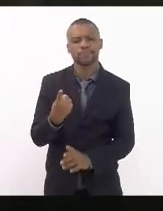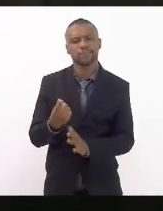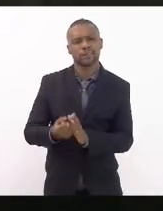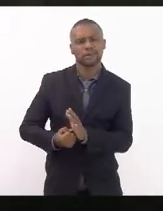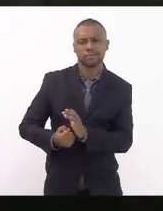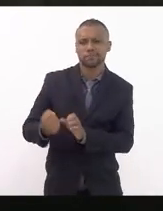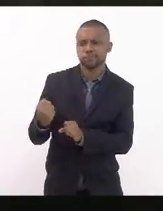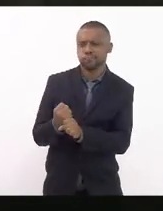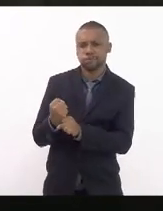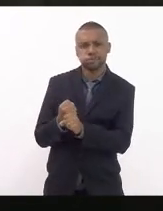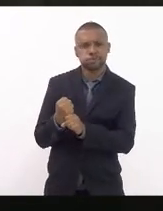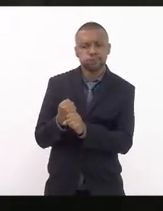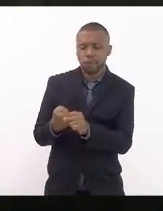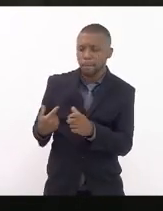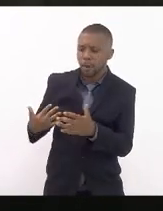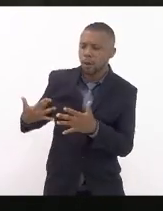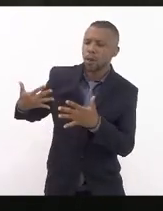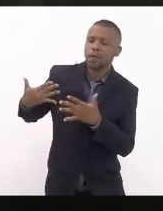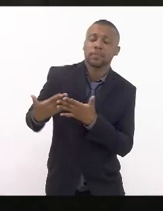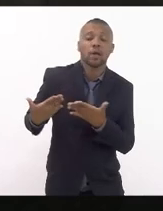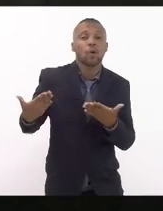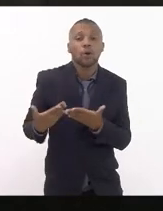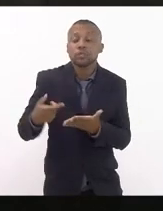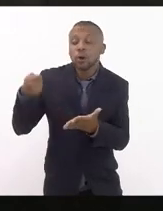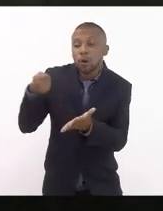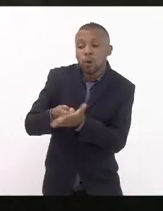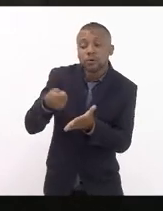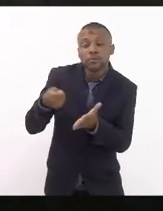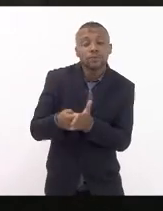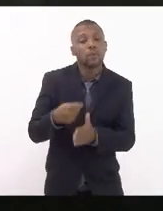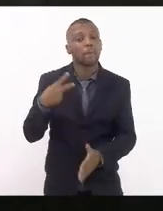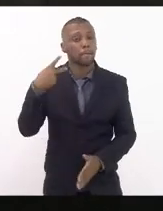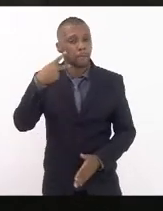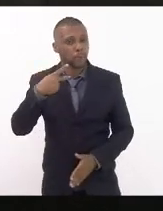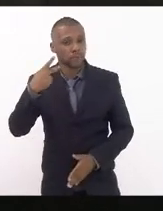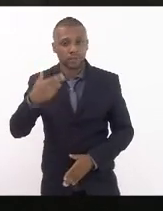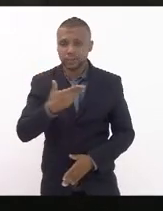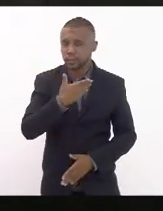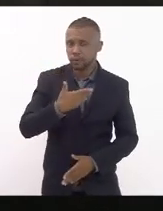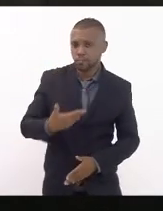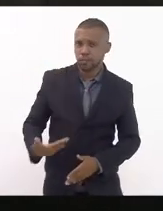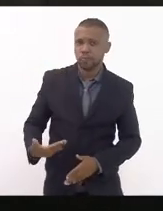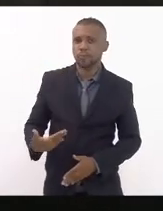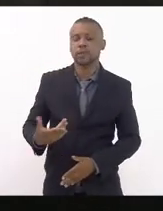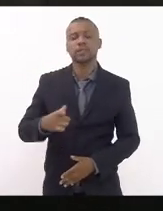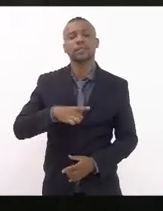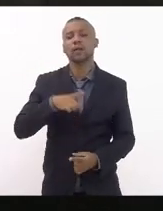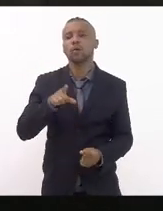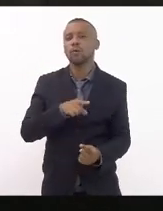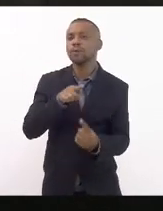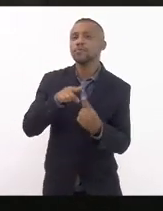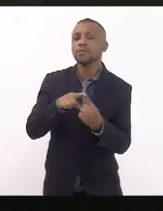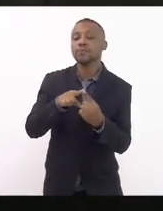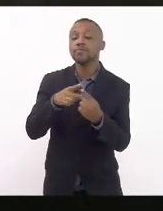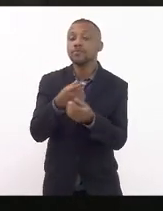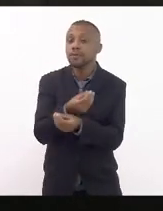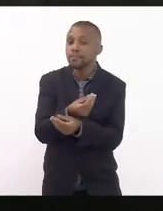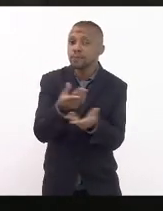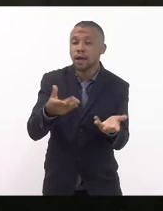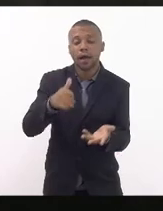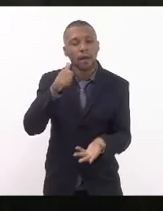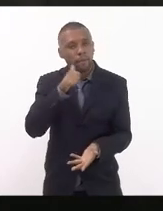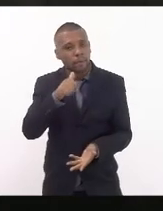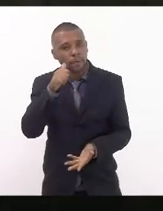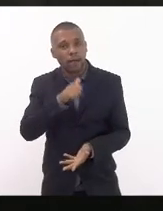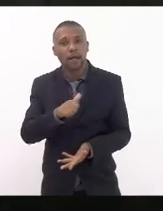mandatos exigindo políticas públicas que tragam para as mulheres